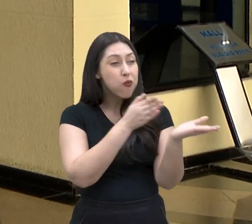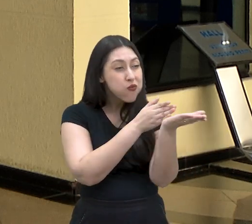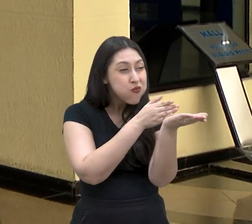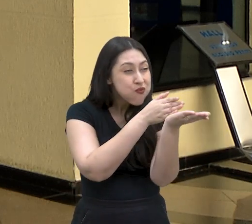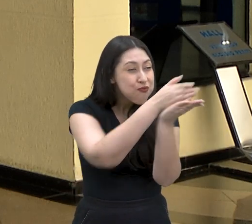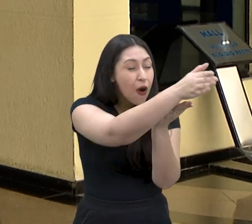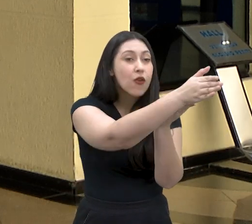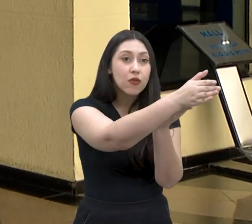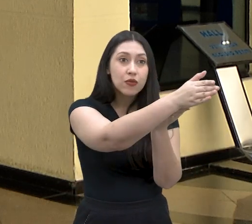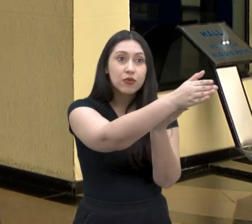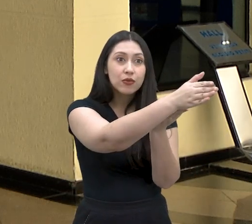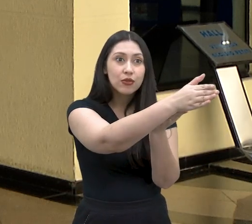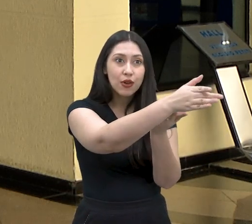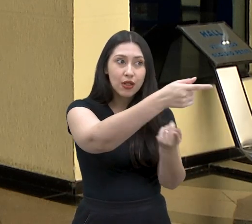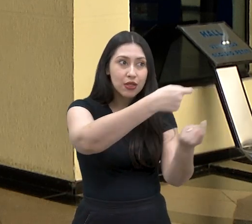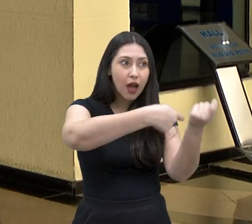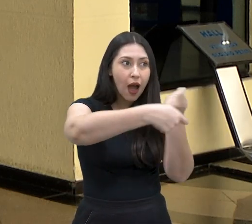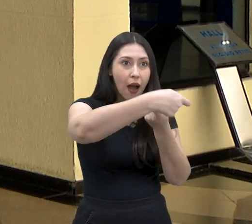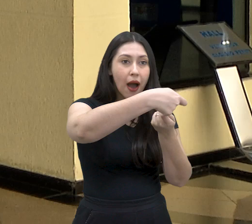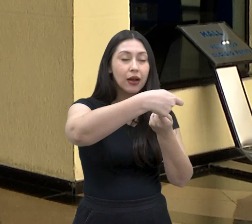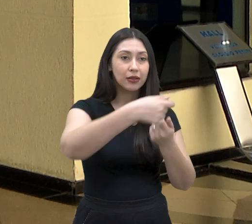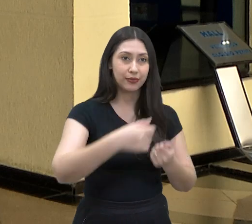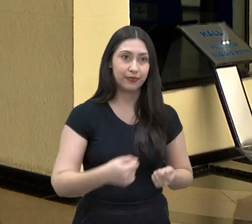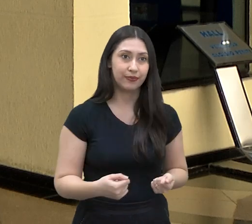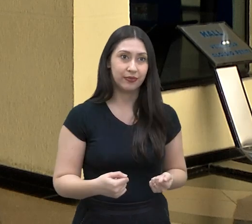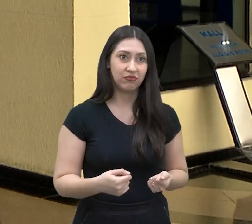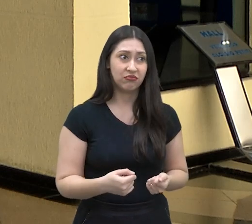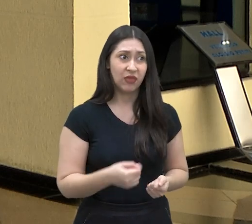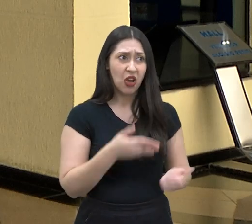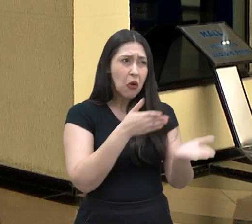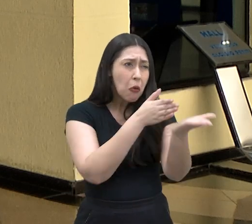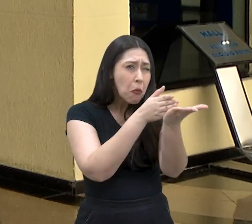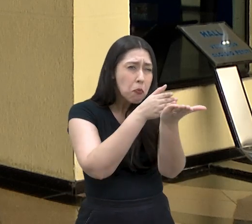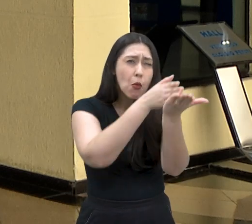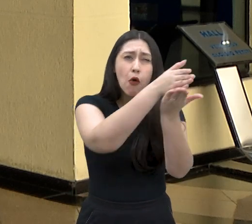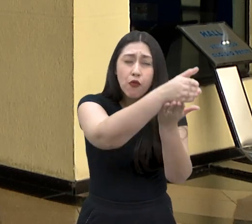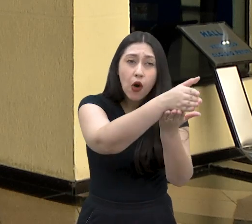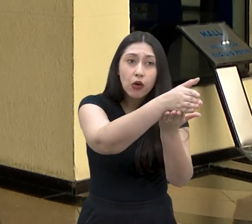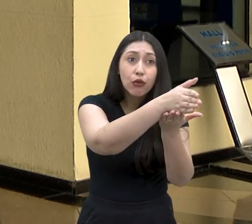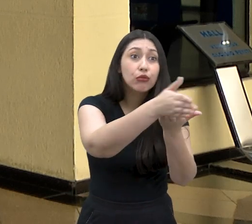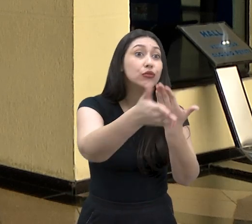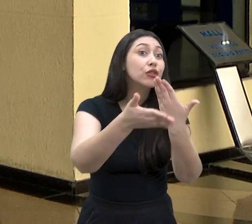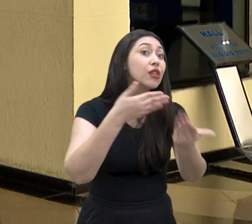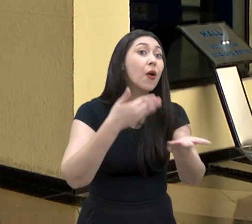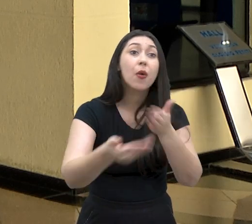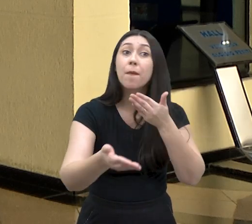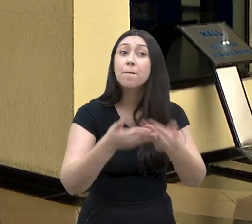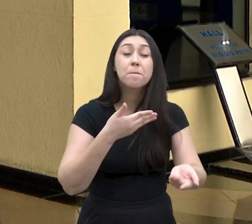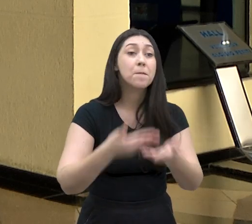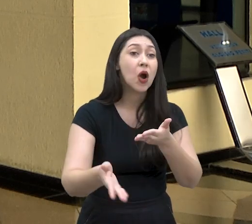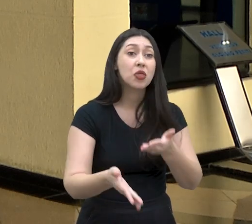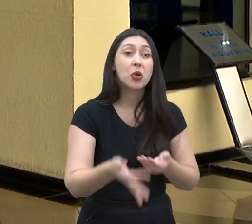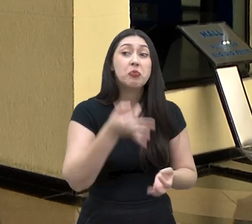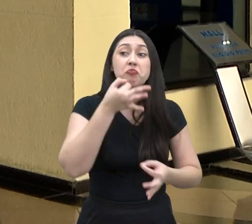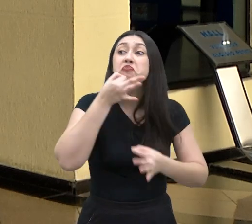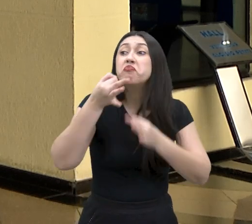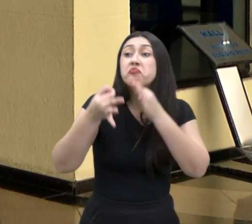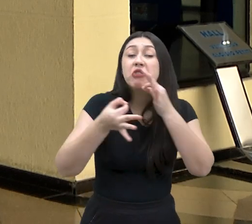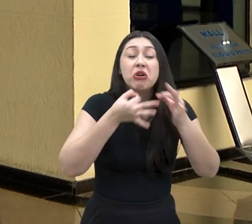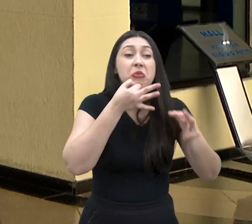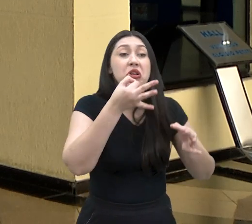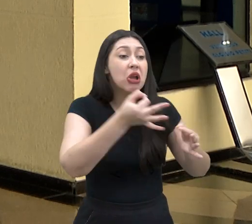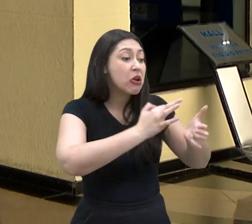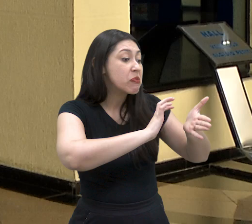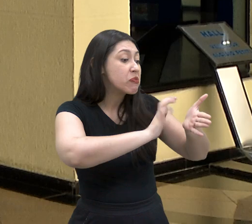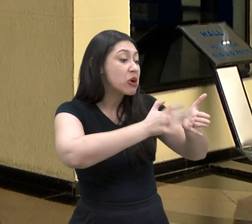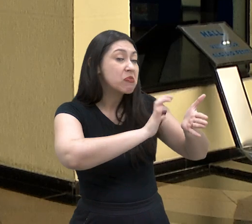tanto da política como da administração. Isso não é salutar, né, do ponto de vista de gestão pública,